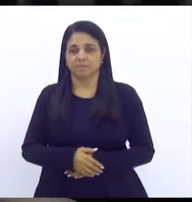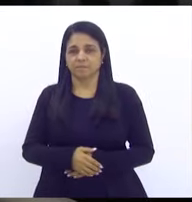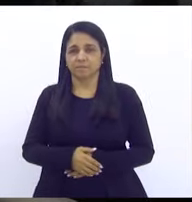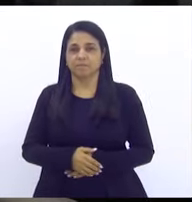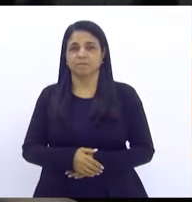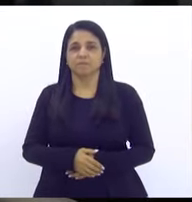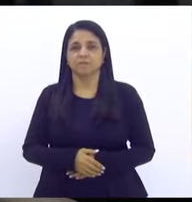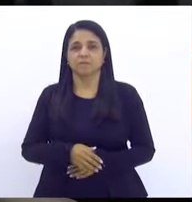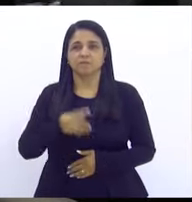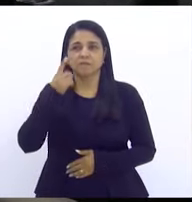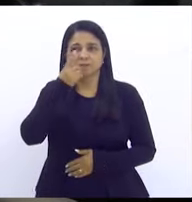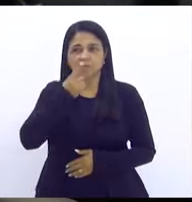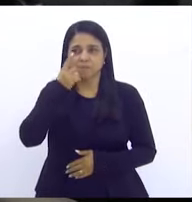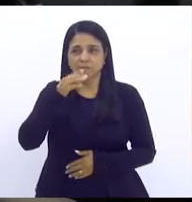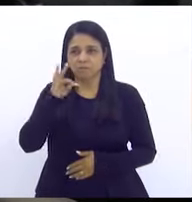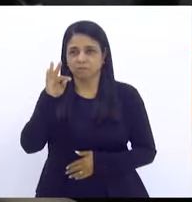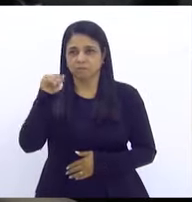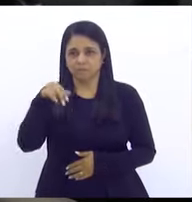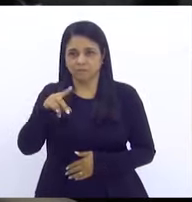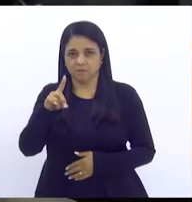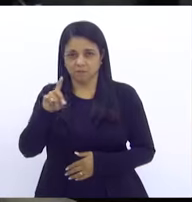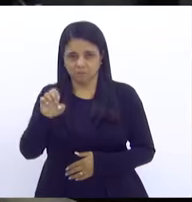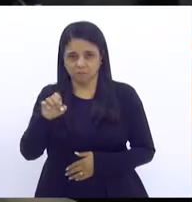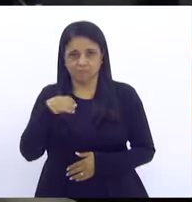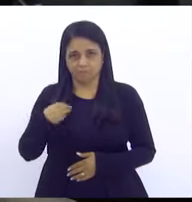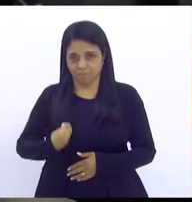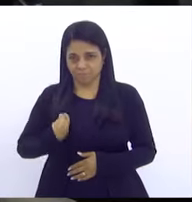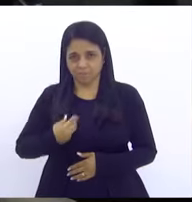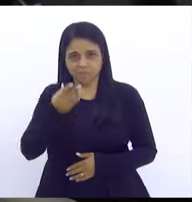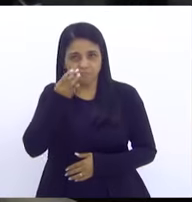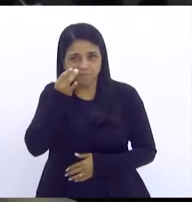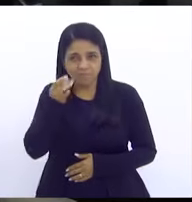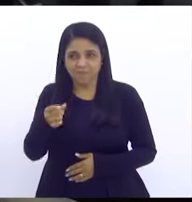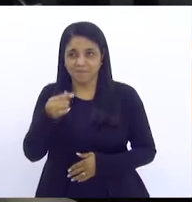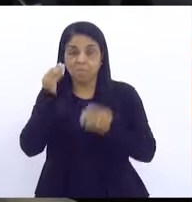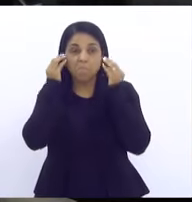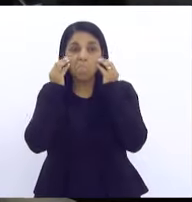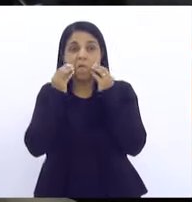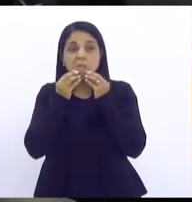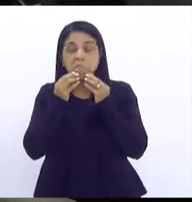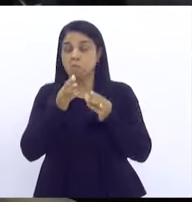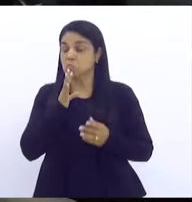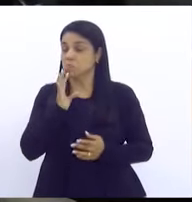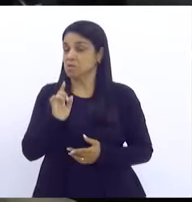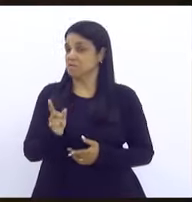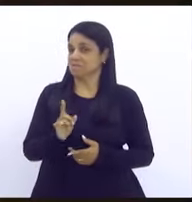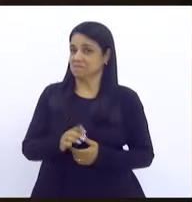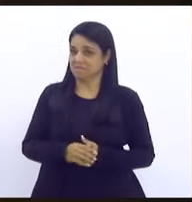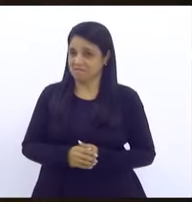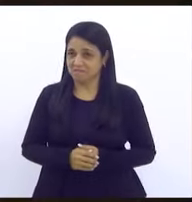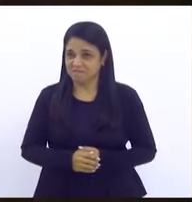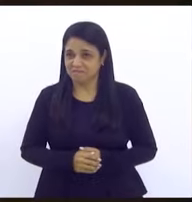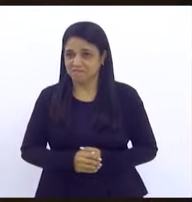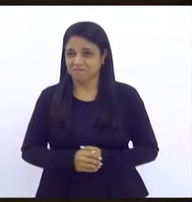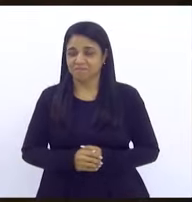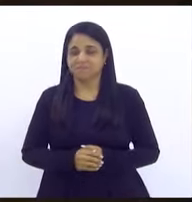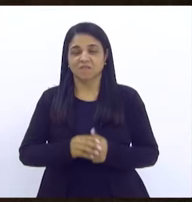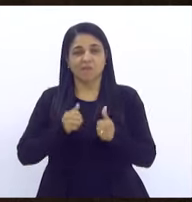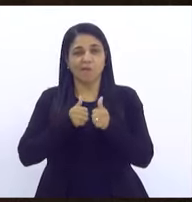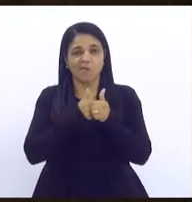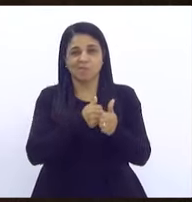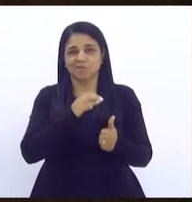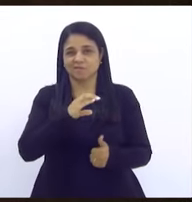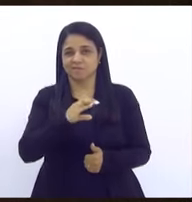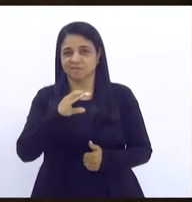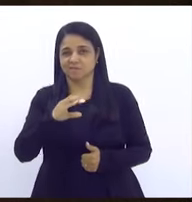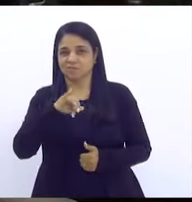Ah, o deputado Tande também está aqui presente. Está de barba, eu não reconheci. Acompanhe o parecer da CCJ,